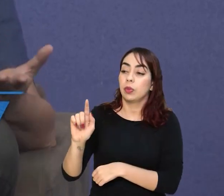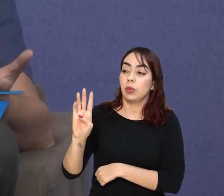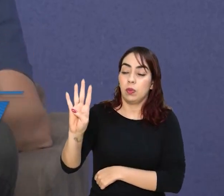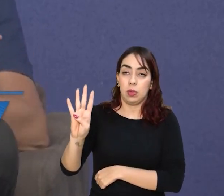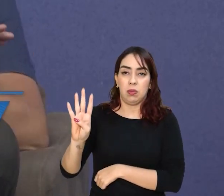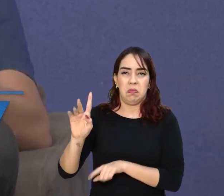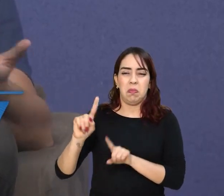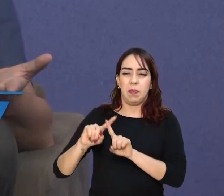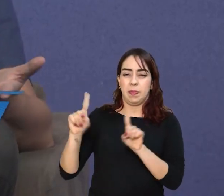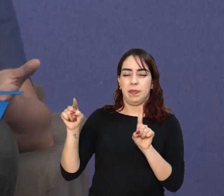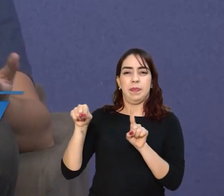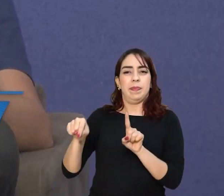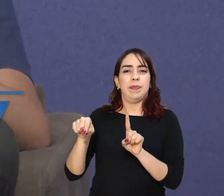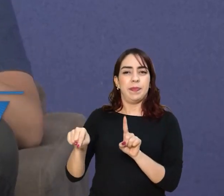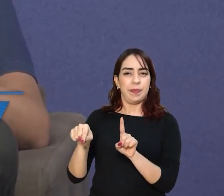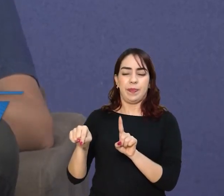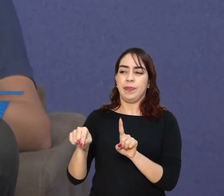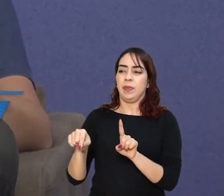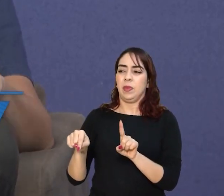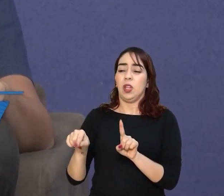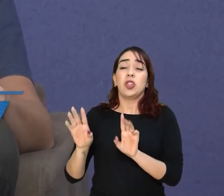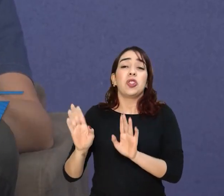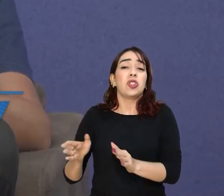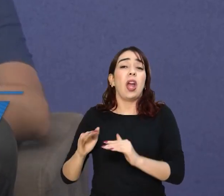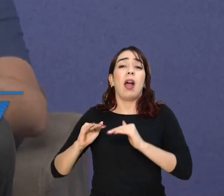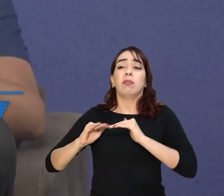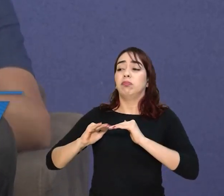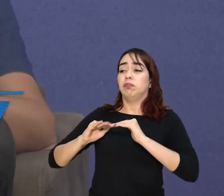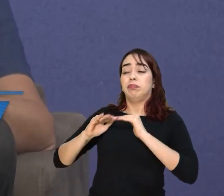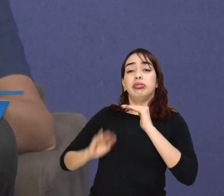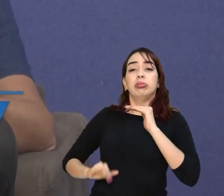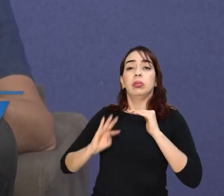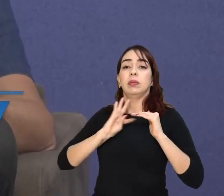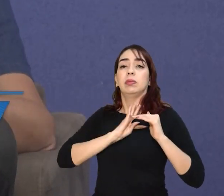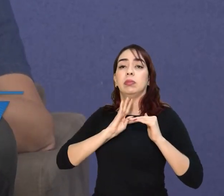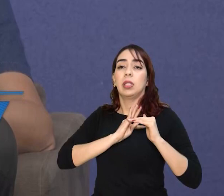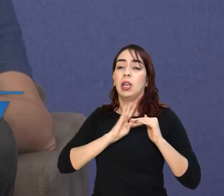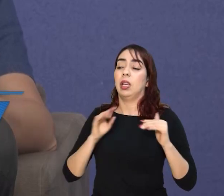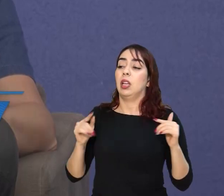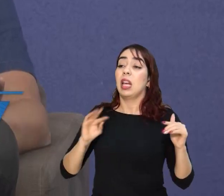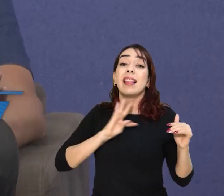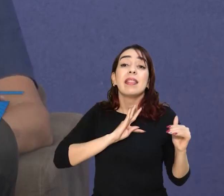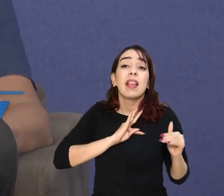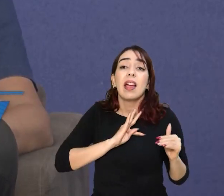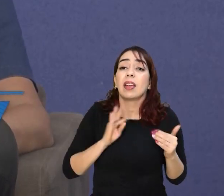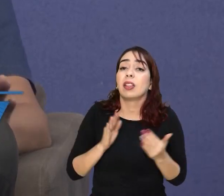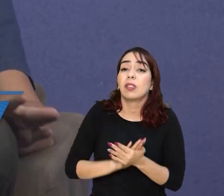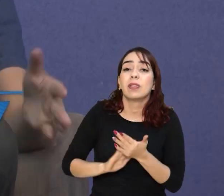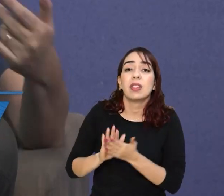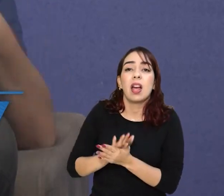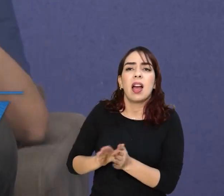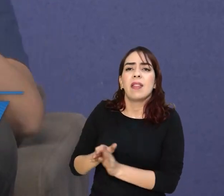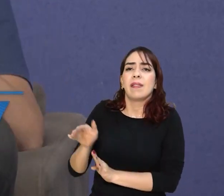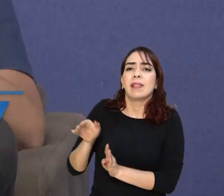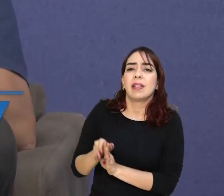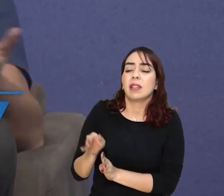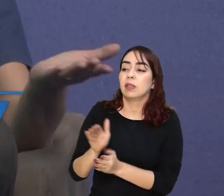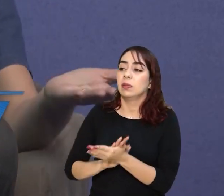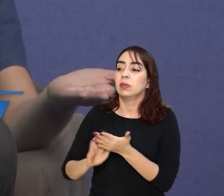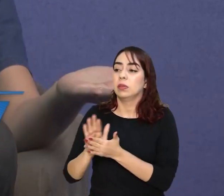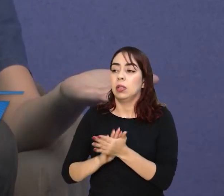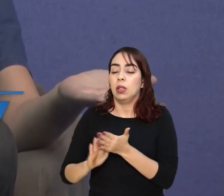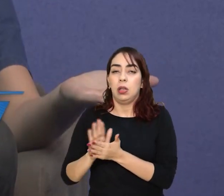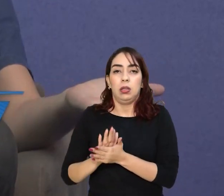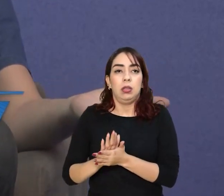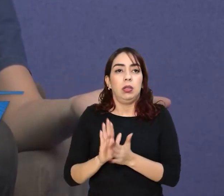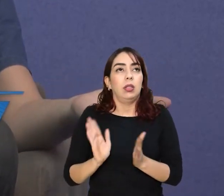Chapecoense estava destruída, sem oito, quase na zona de rebaixamento, sem técnico. Já sem é ruim, entendeu? Já é ruim, assim, sem treinador. Você foi dominado